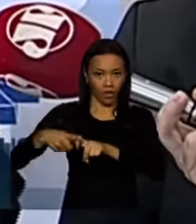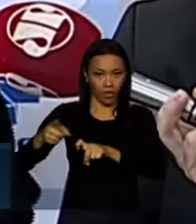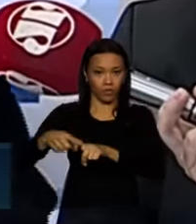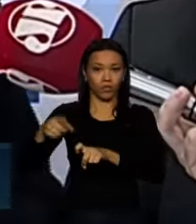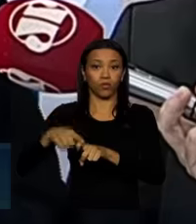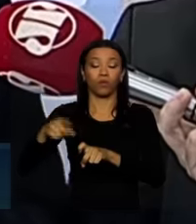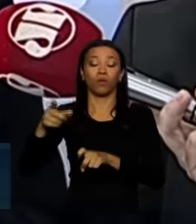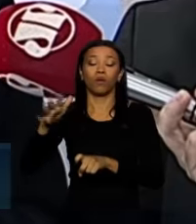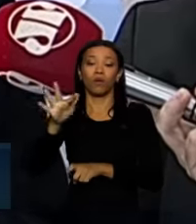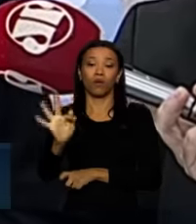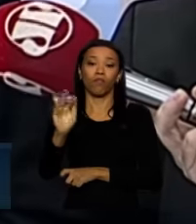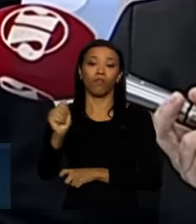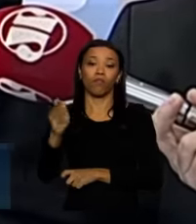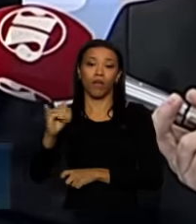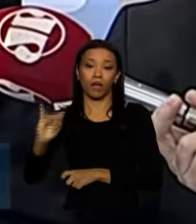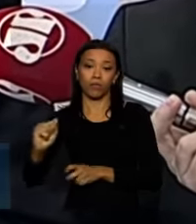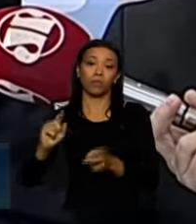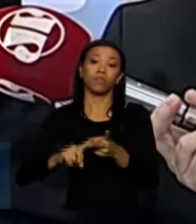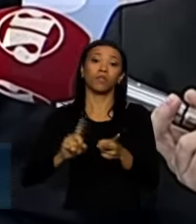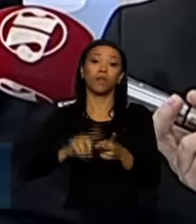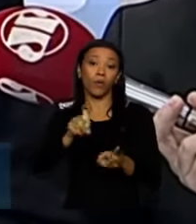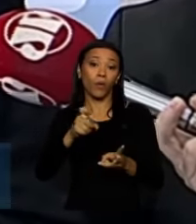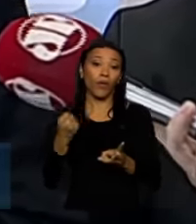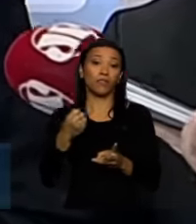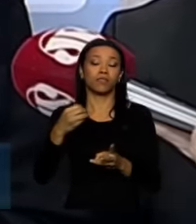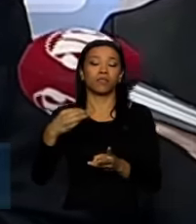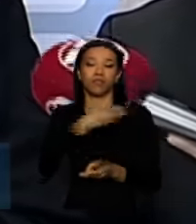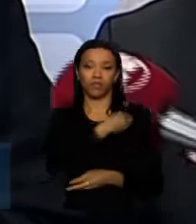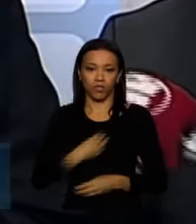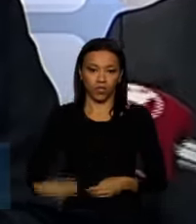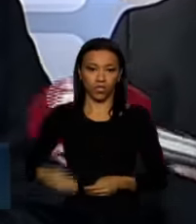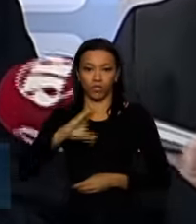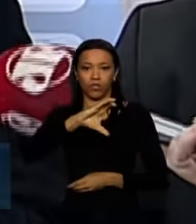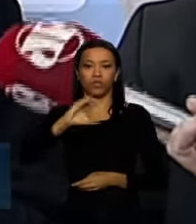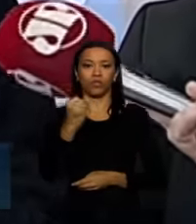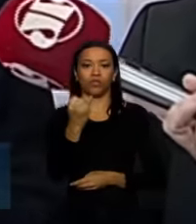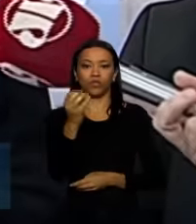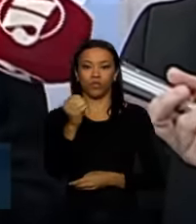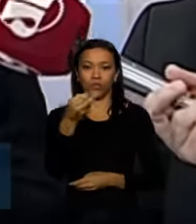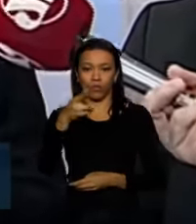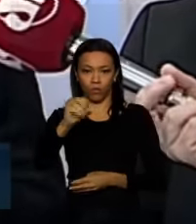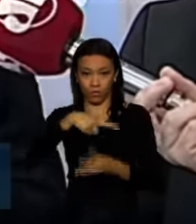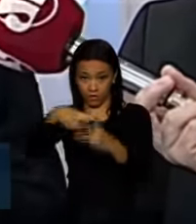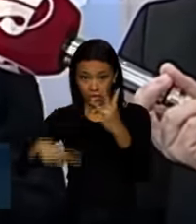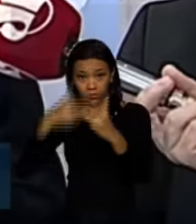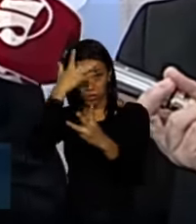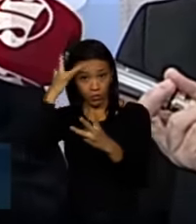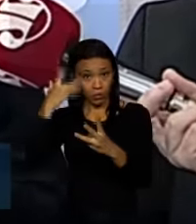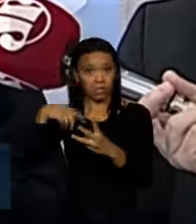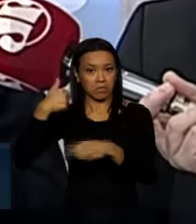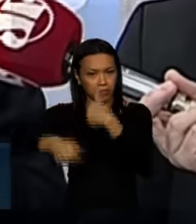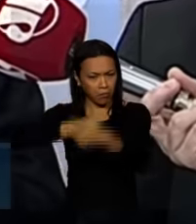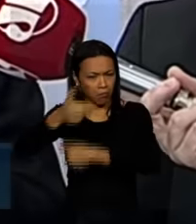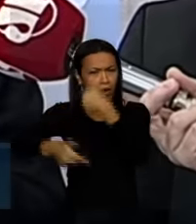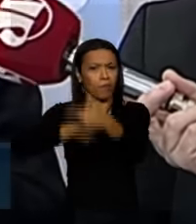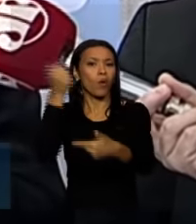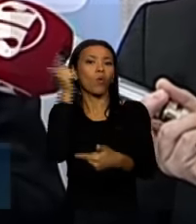Dr Fábio e o ex-ministro kouro vai para todo mundo nós adquirimos